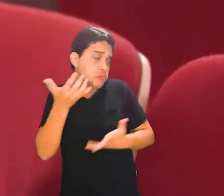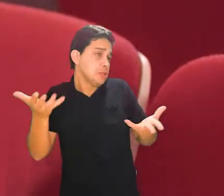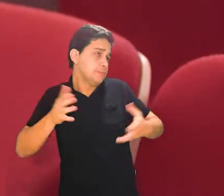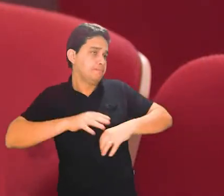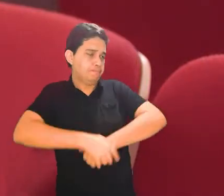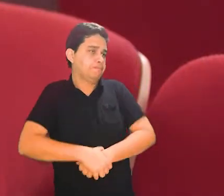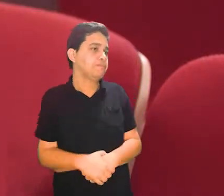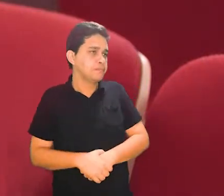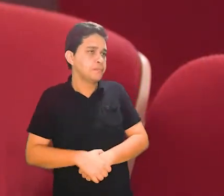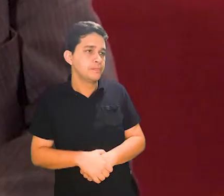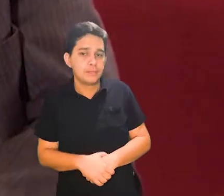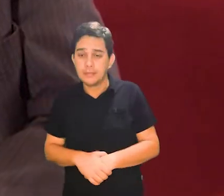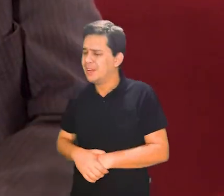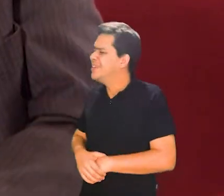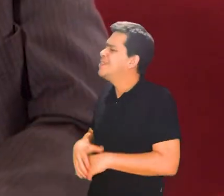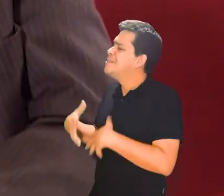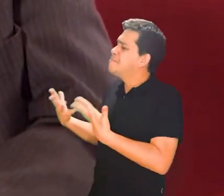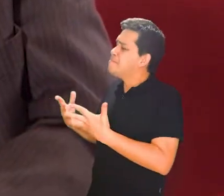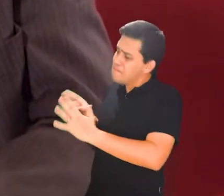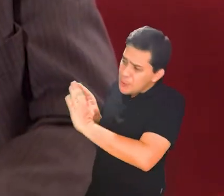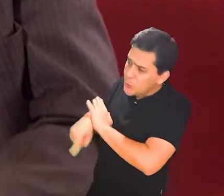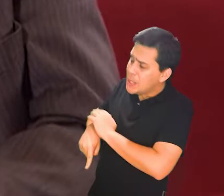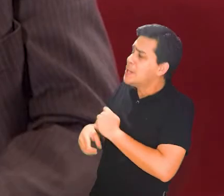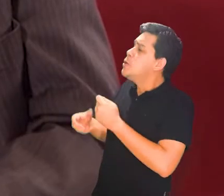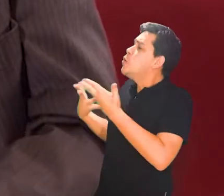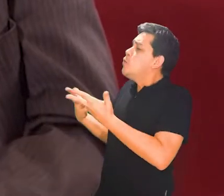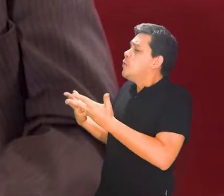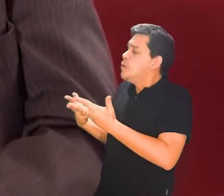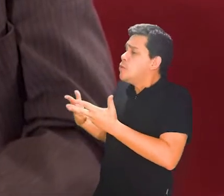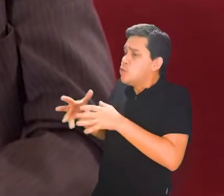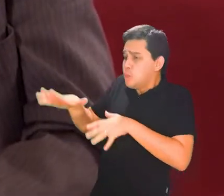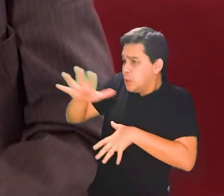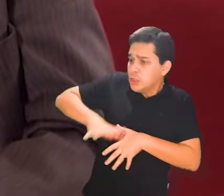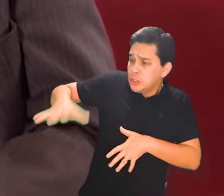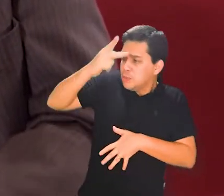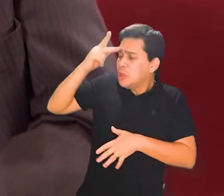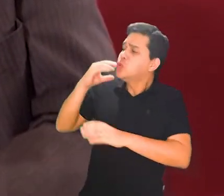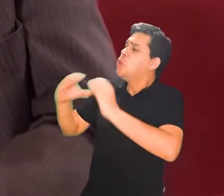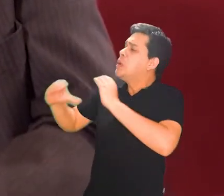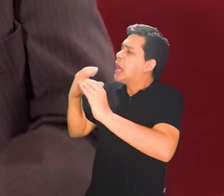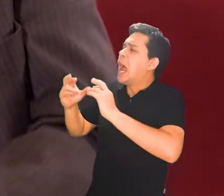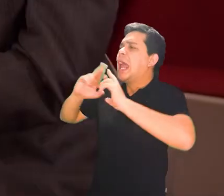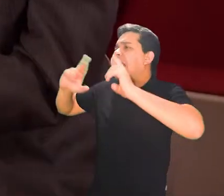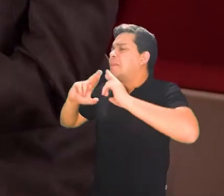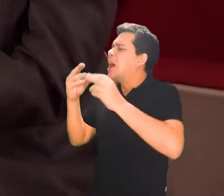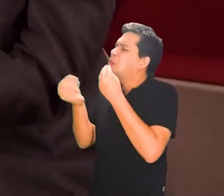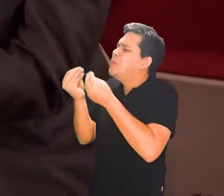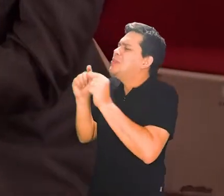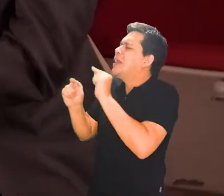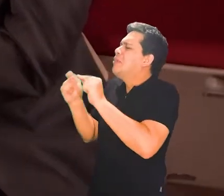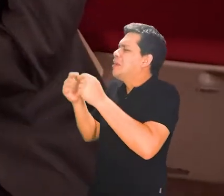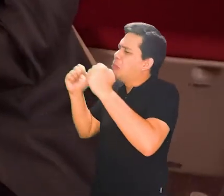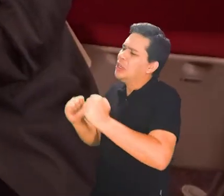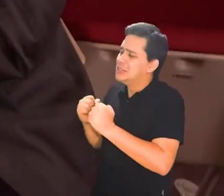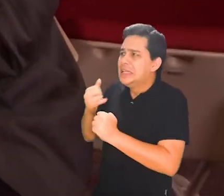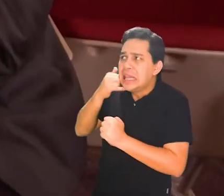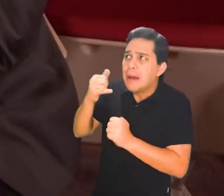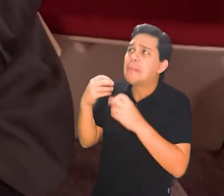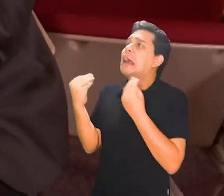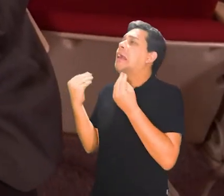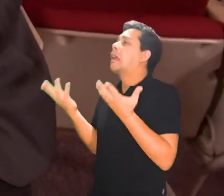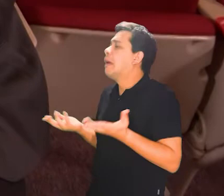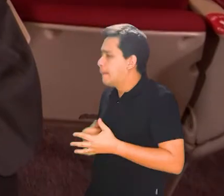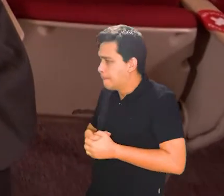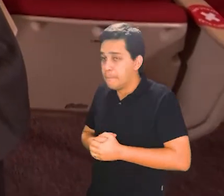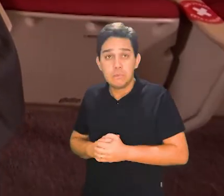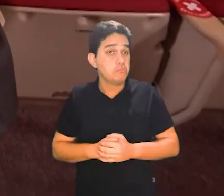fazer à ouvidoria? É possível fazer todo tipo de comunicação, seja uma denúncia de um crime, seja